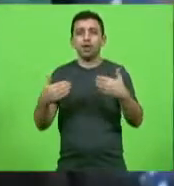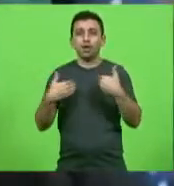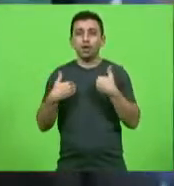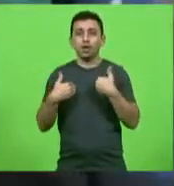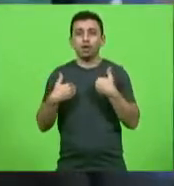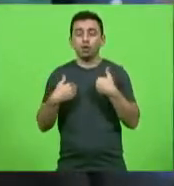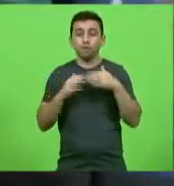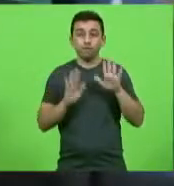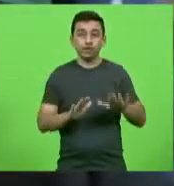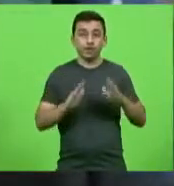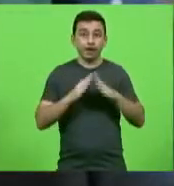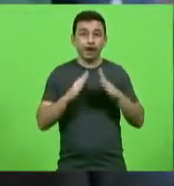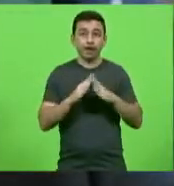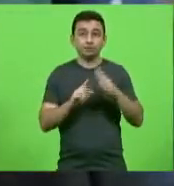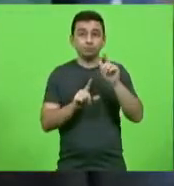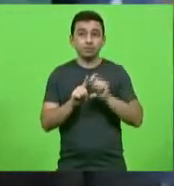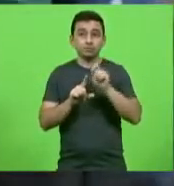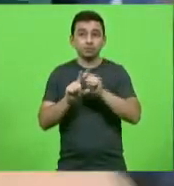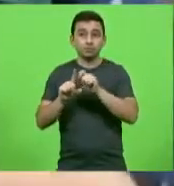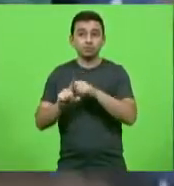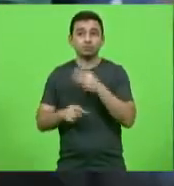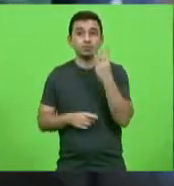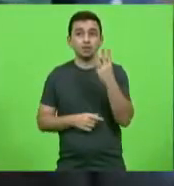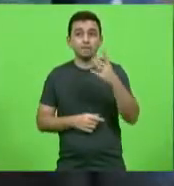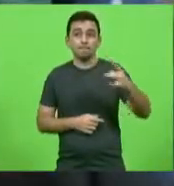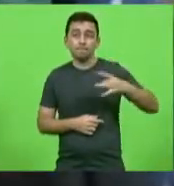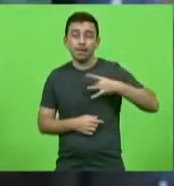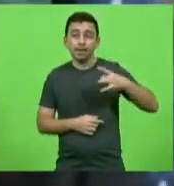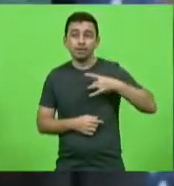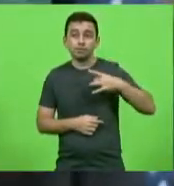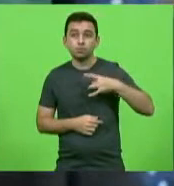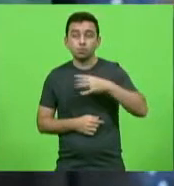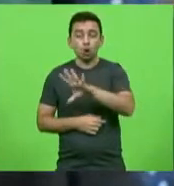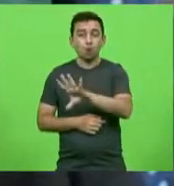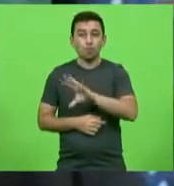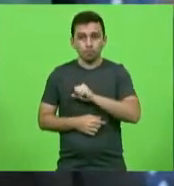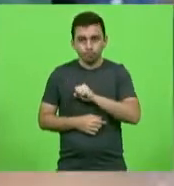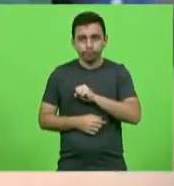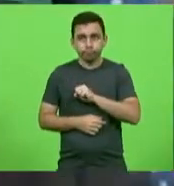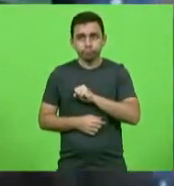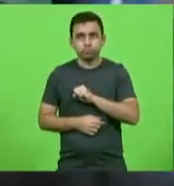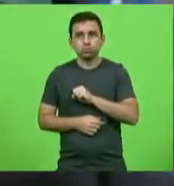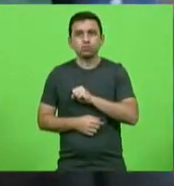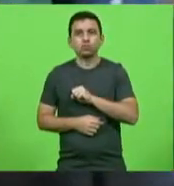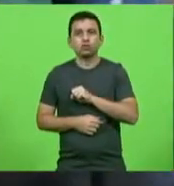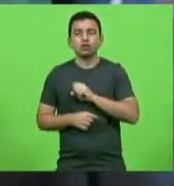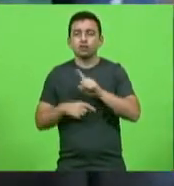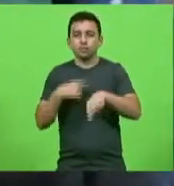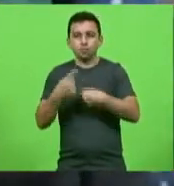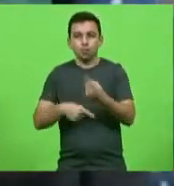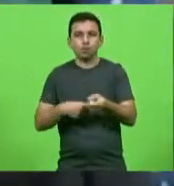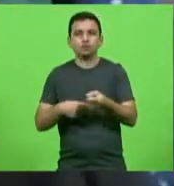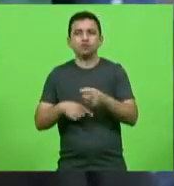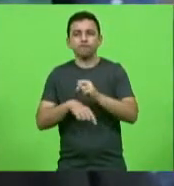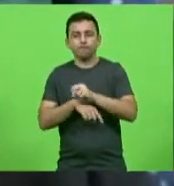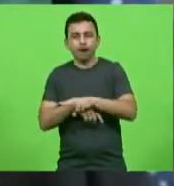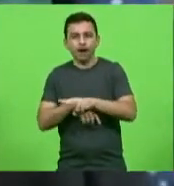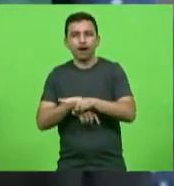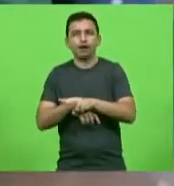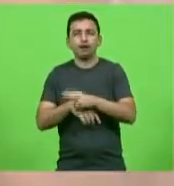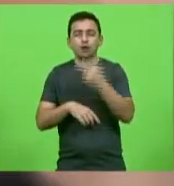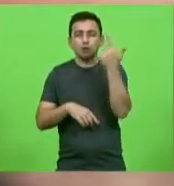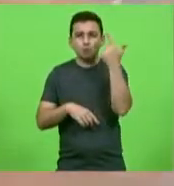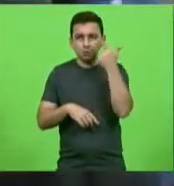fiquei confinado em casa há mais de 3 meses com receio enorme de pegar Covid e não ter vaga em hospital para tentar me